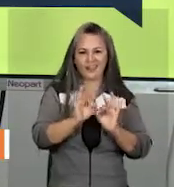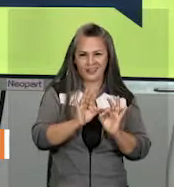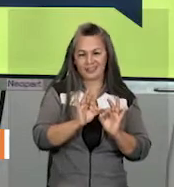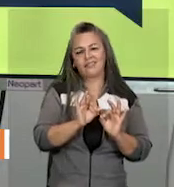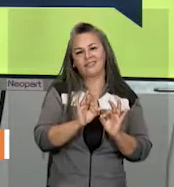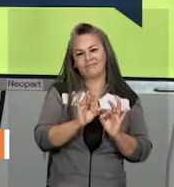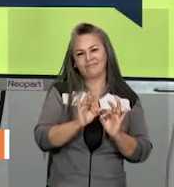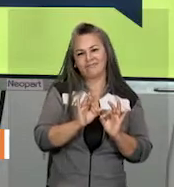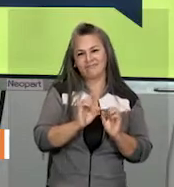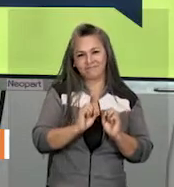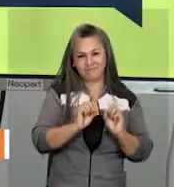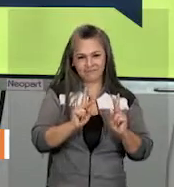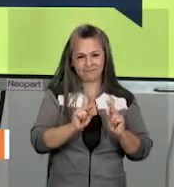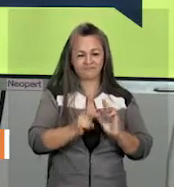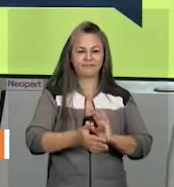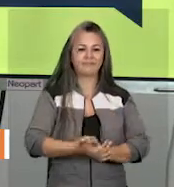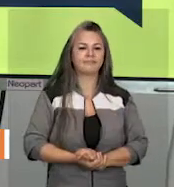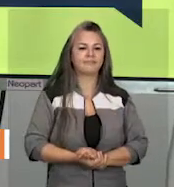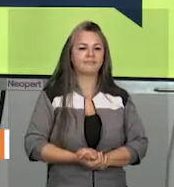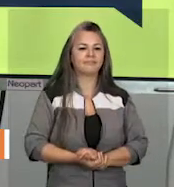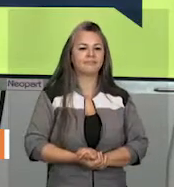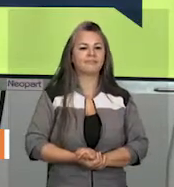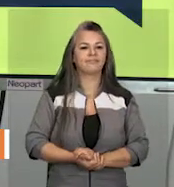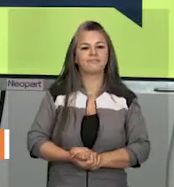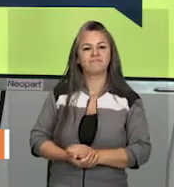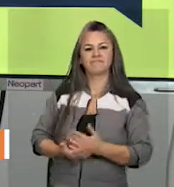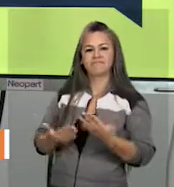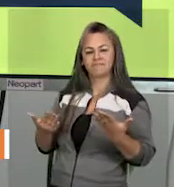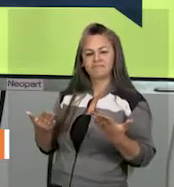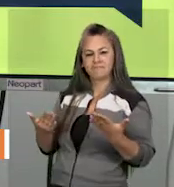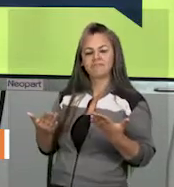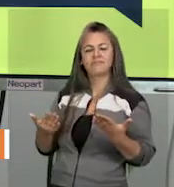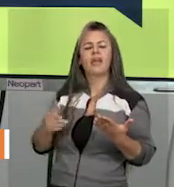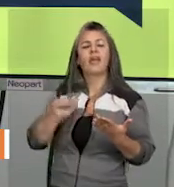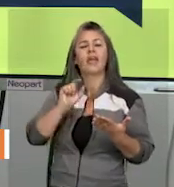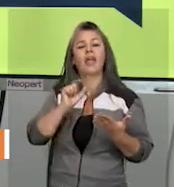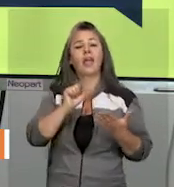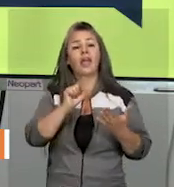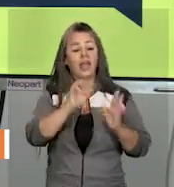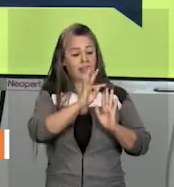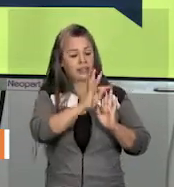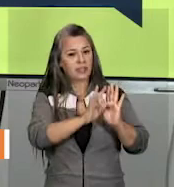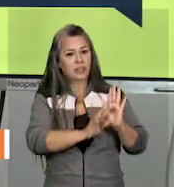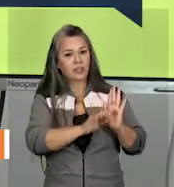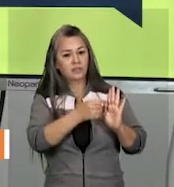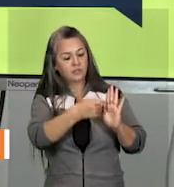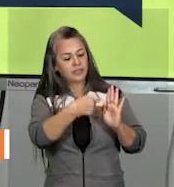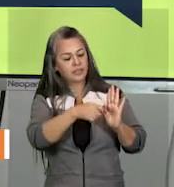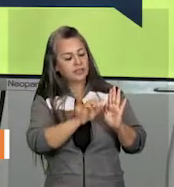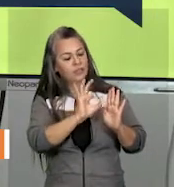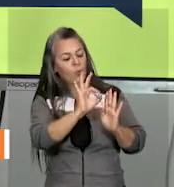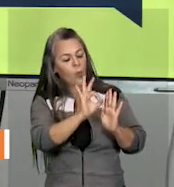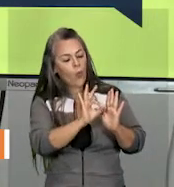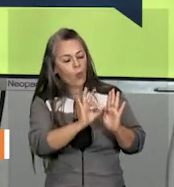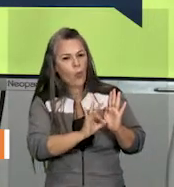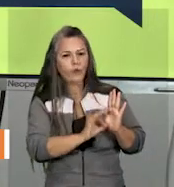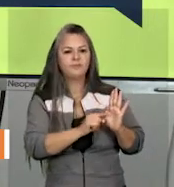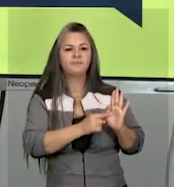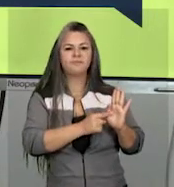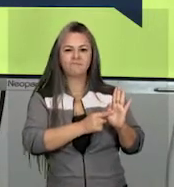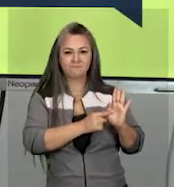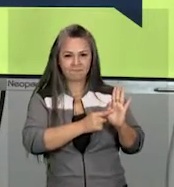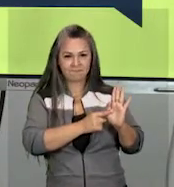ator. E a organização do texto, quer dizer, todo o texto tem que ser organizado de alguma maneira, né? E aqui nós temos